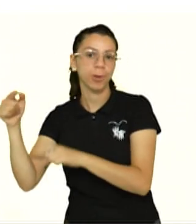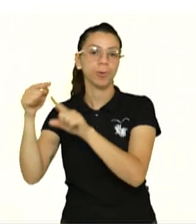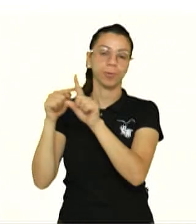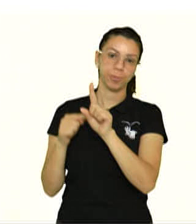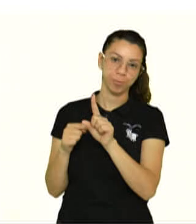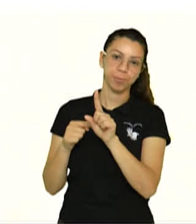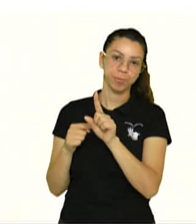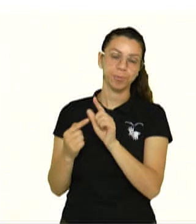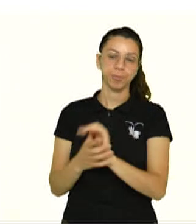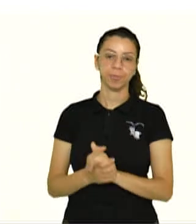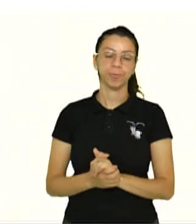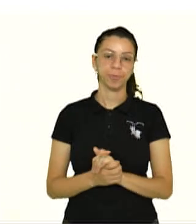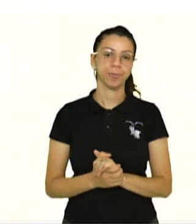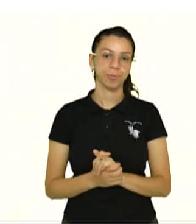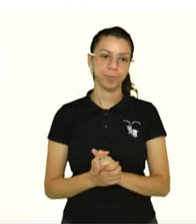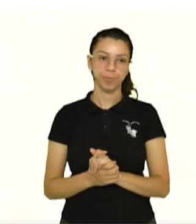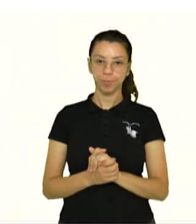clássica.